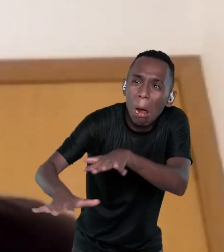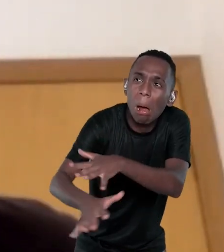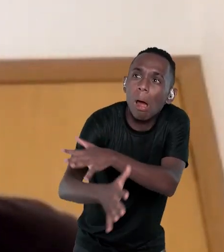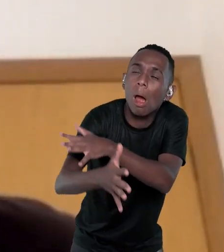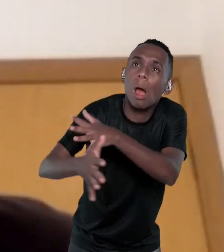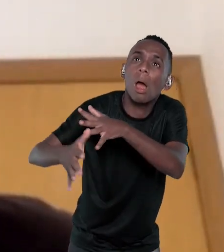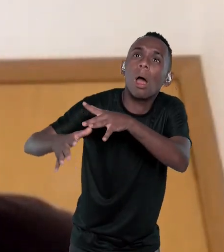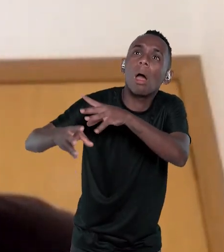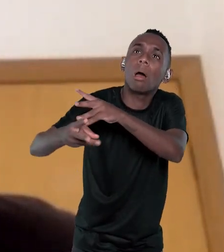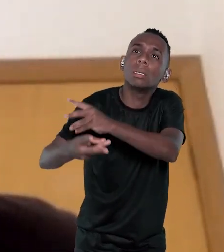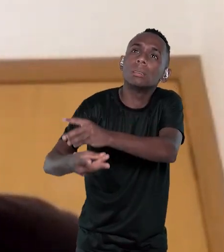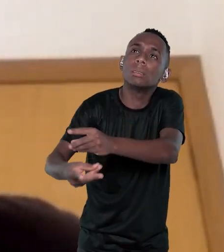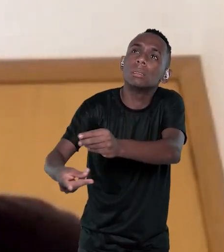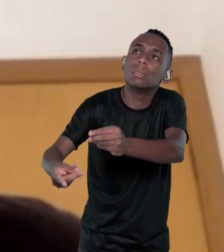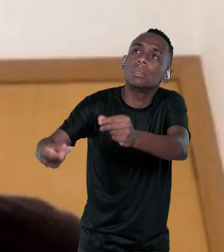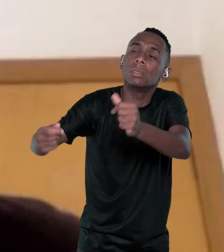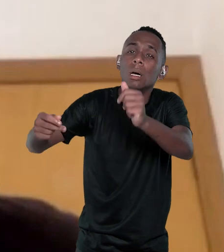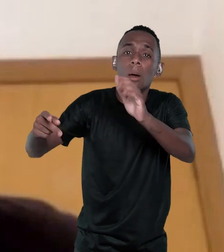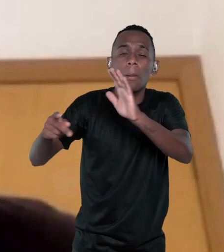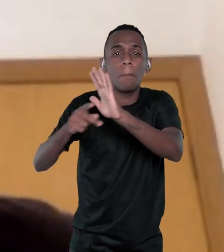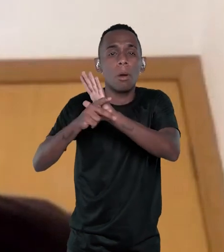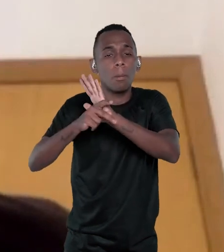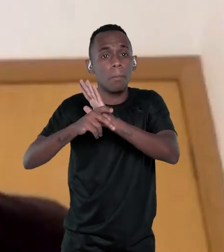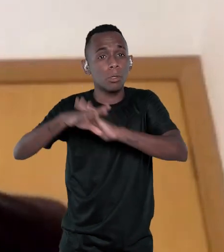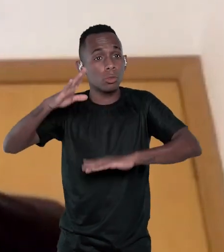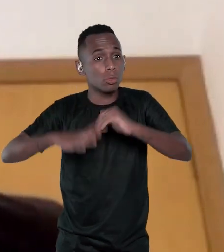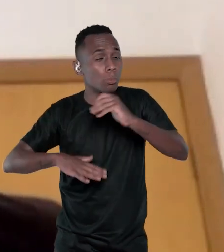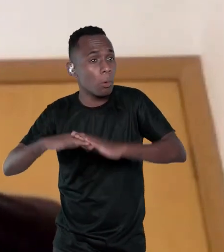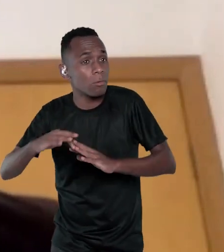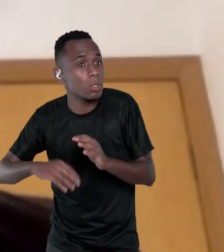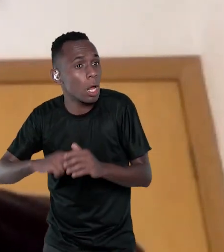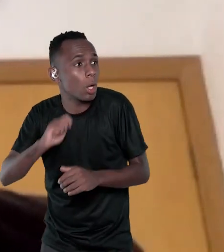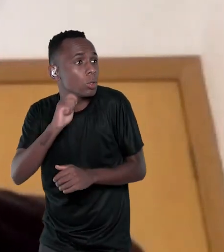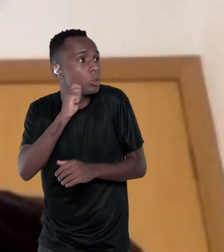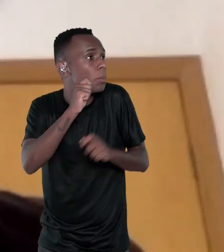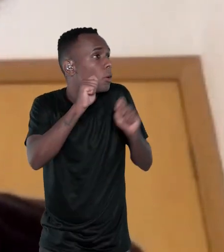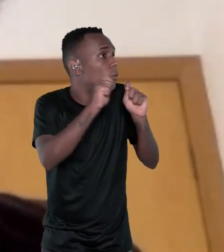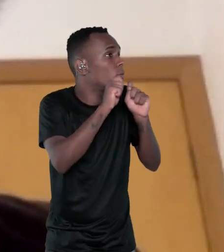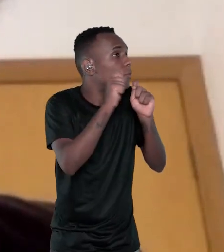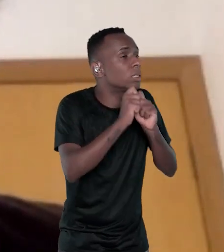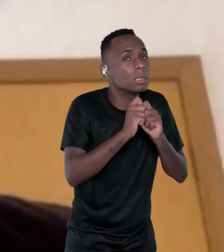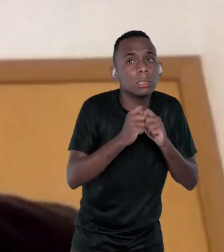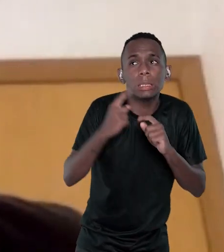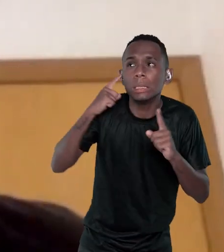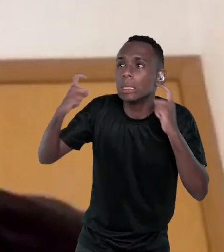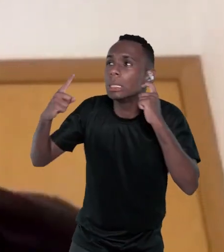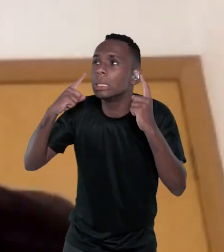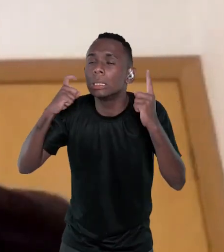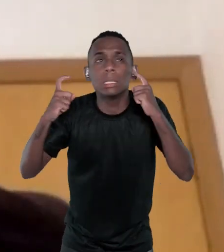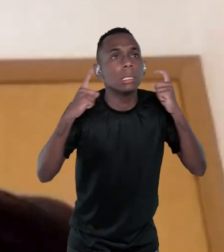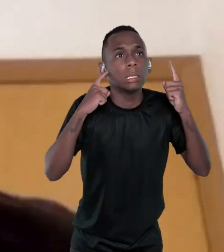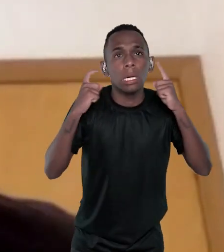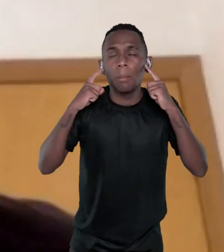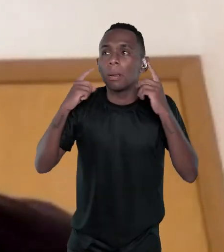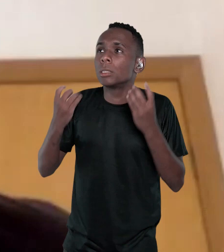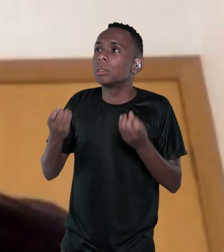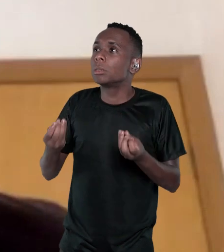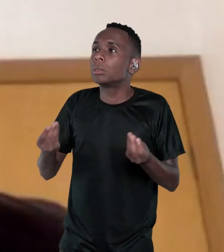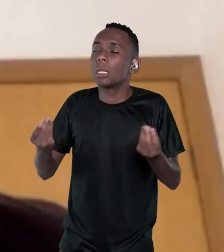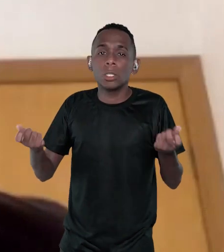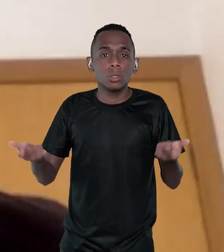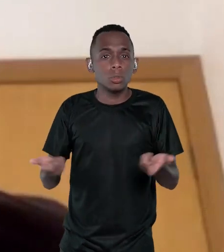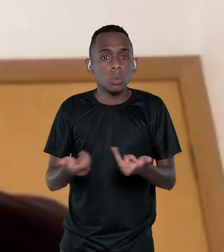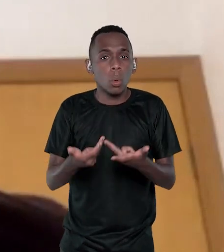enxurradas imprevistas e lamacentas. Ouça o canto dos padeiros, dos vigias,